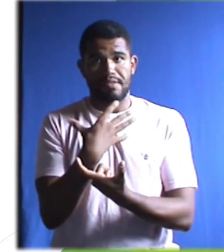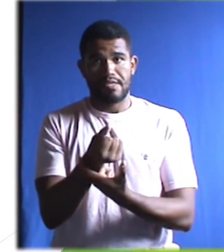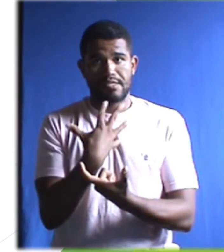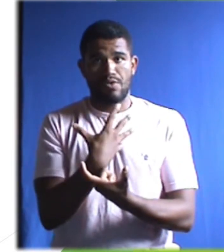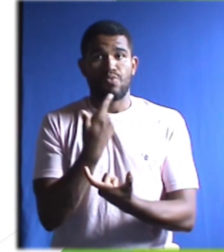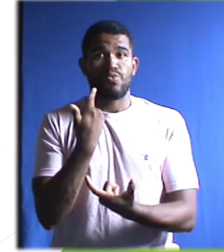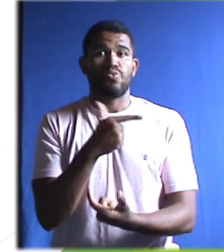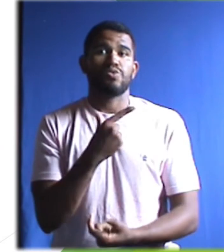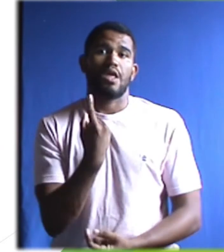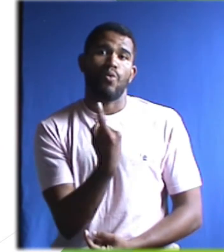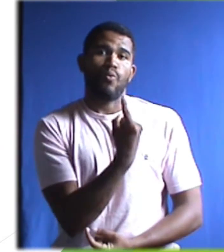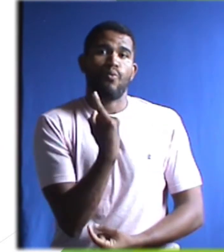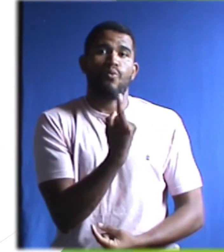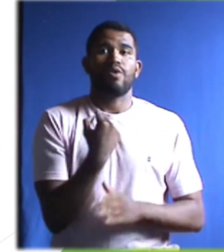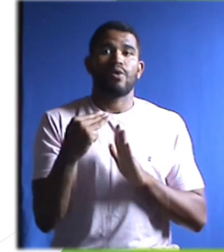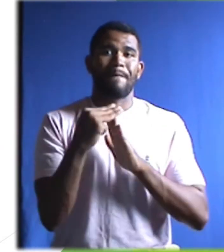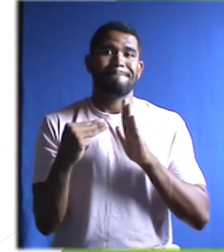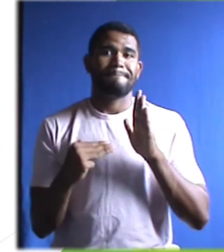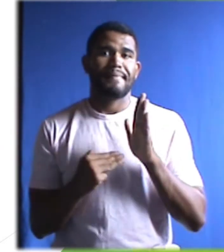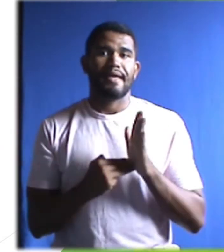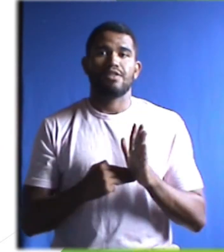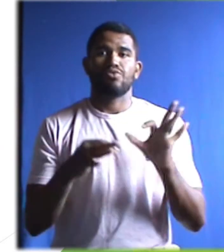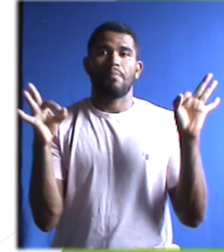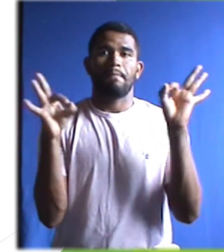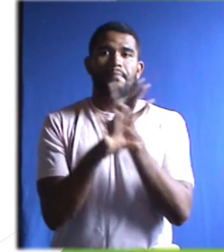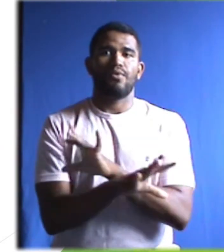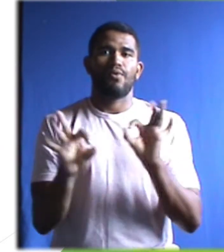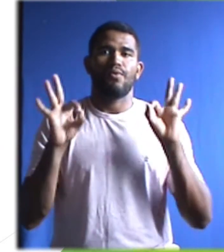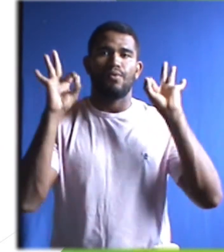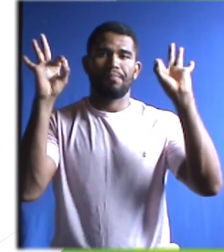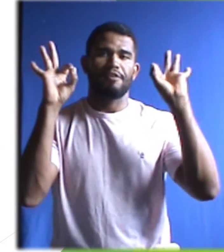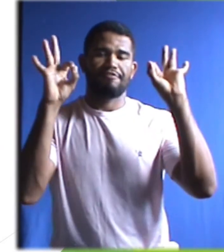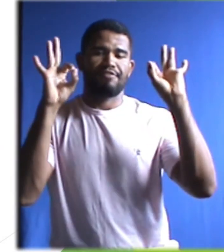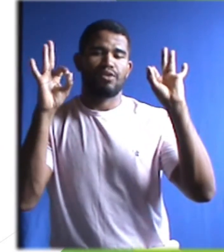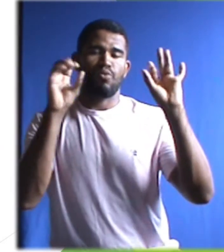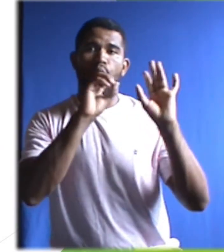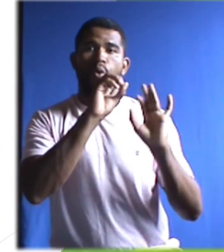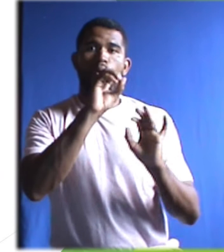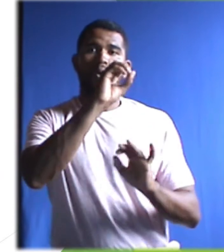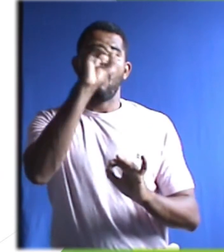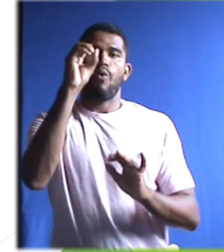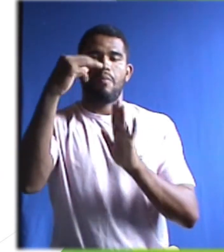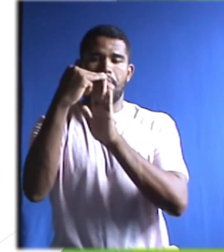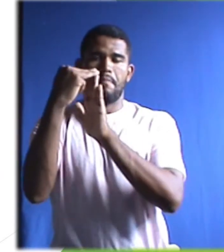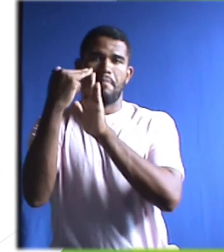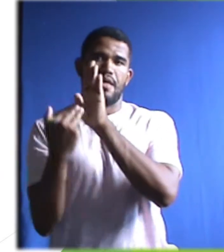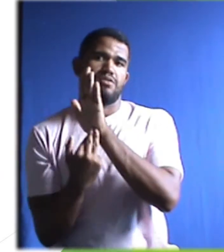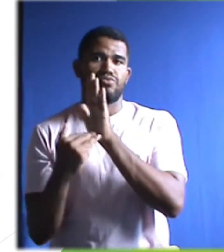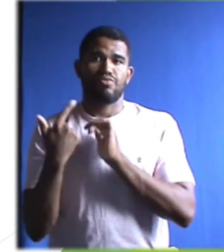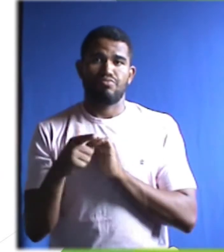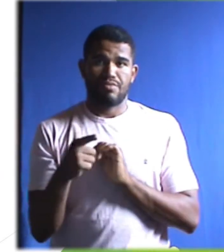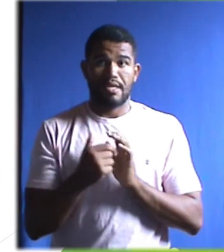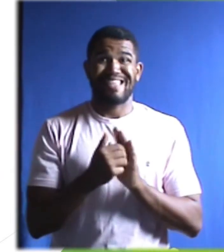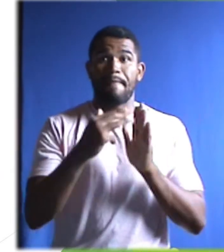métodos de alfabetização, tá? Não existe um método excelente e devidamente comprovado que é